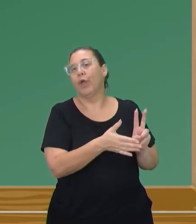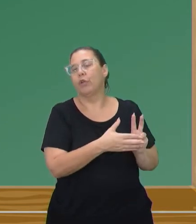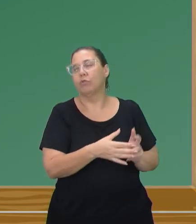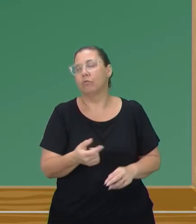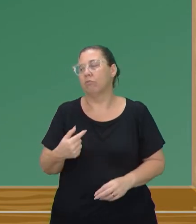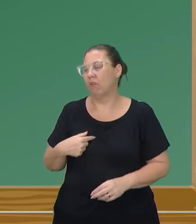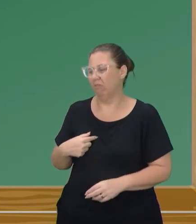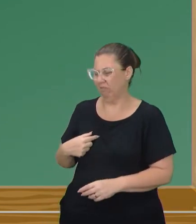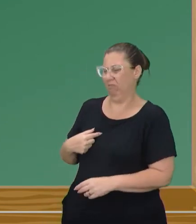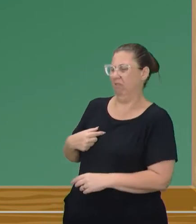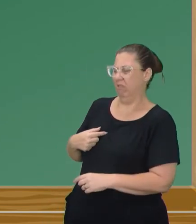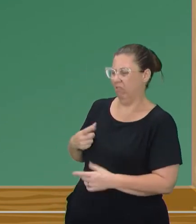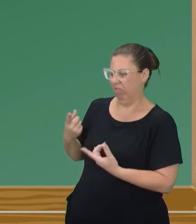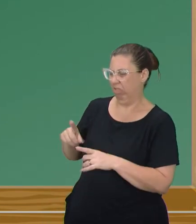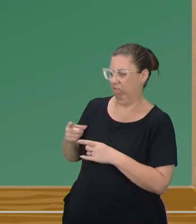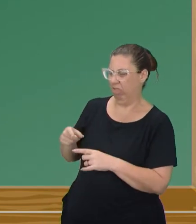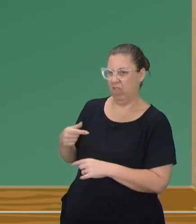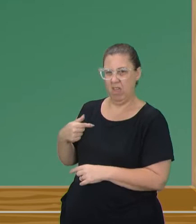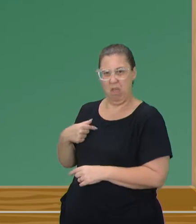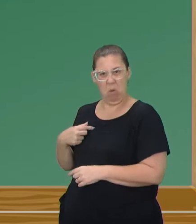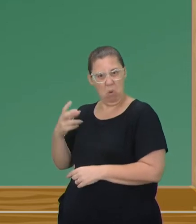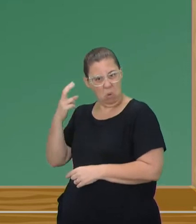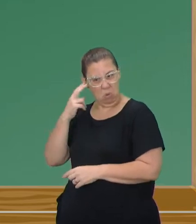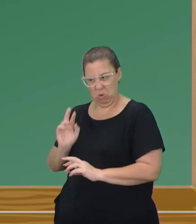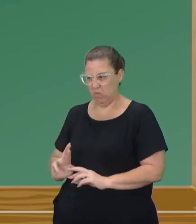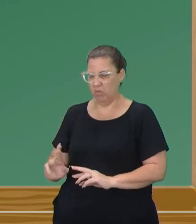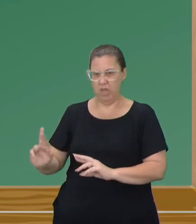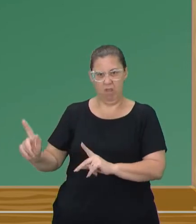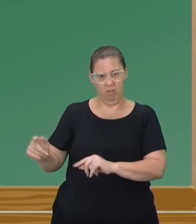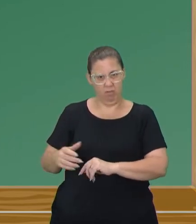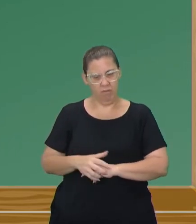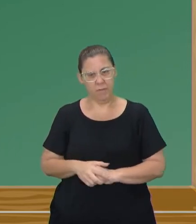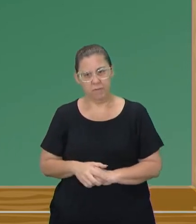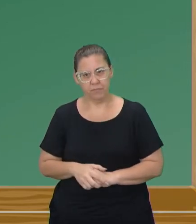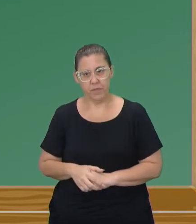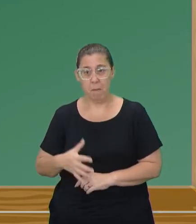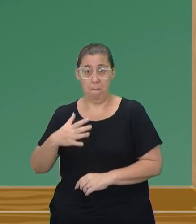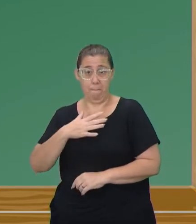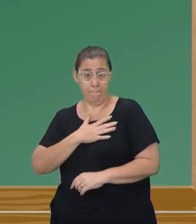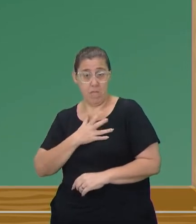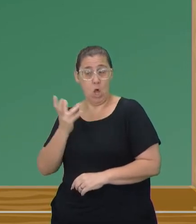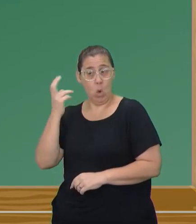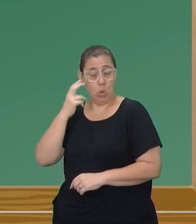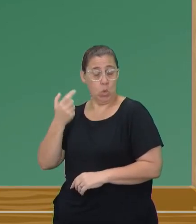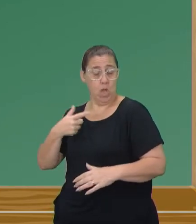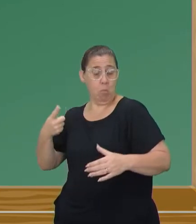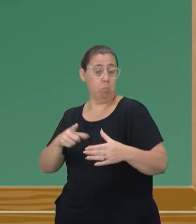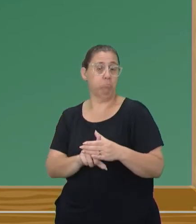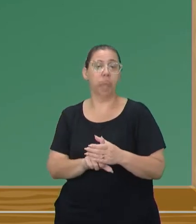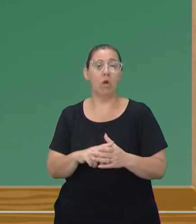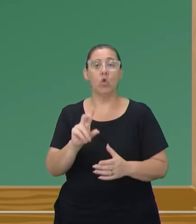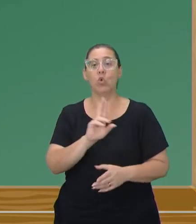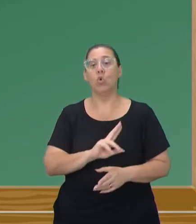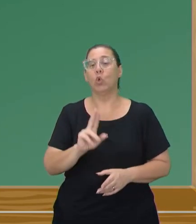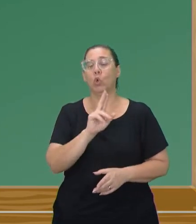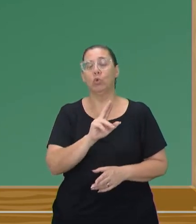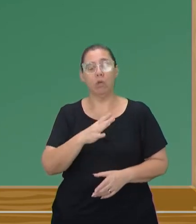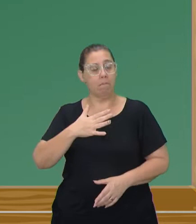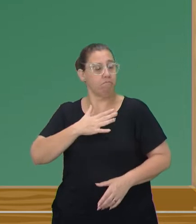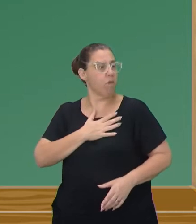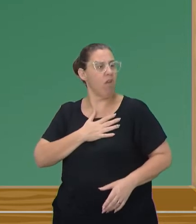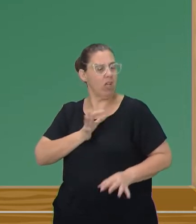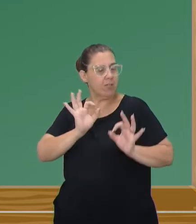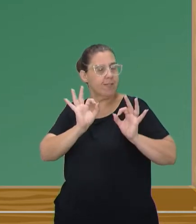que eu conheço como cultura. Então, olha só, eu pego a minha cultura, a que eu pertenço, e uso ela como se ela